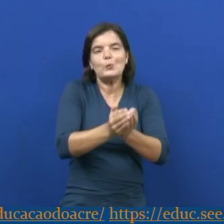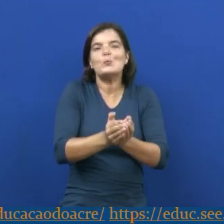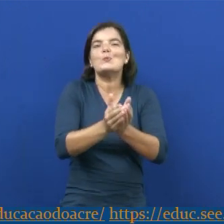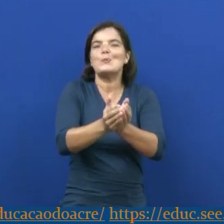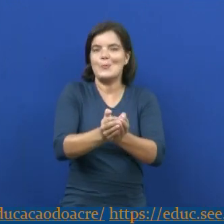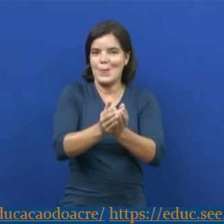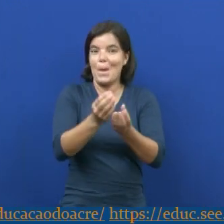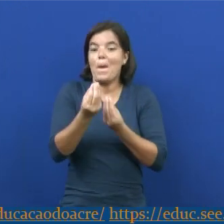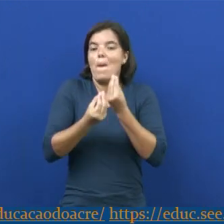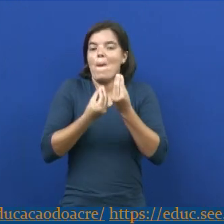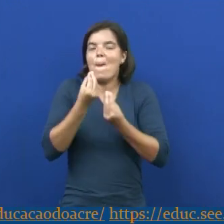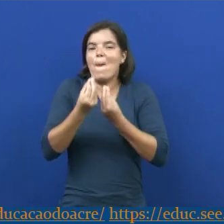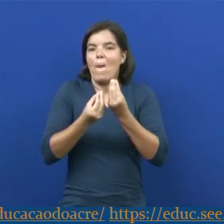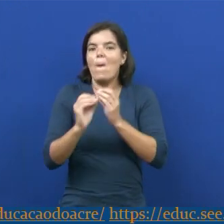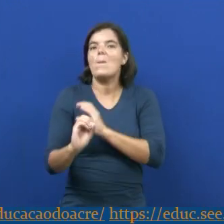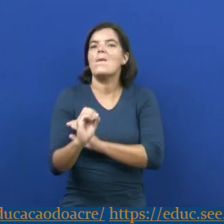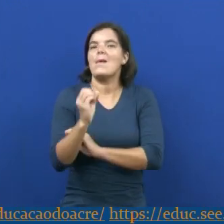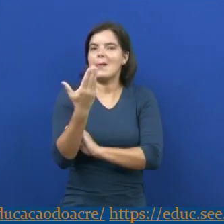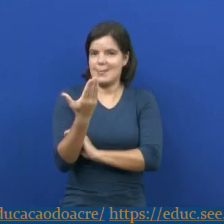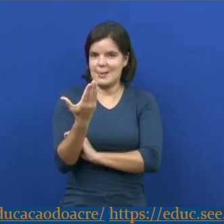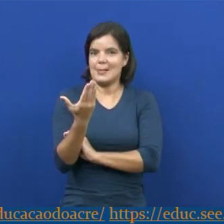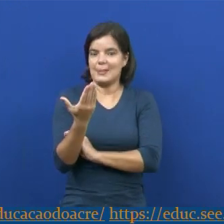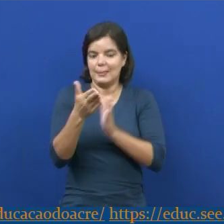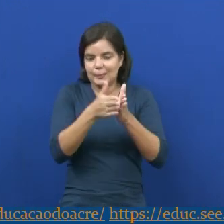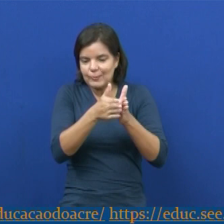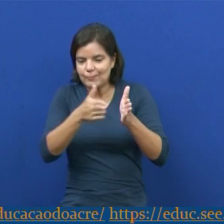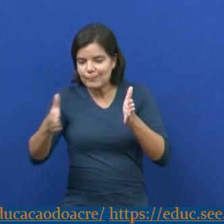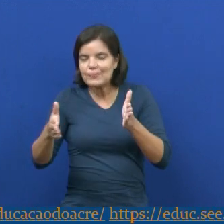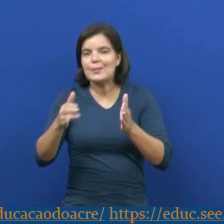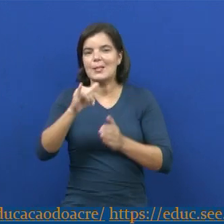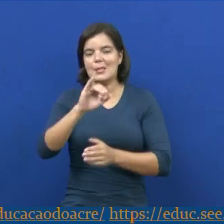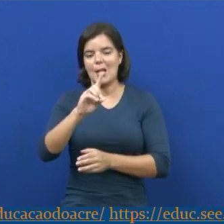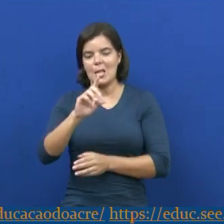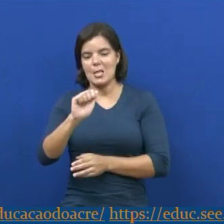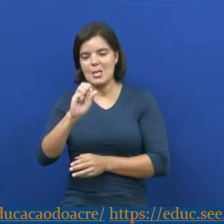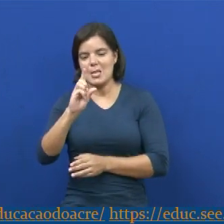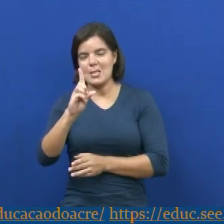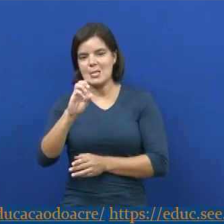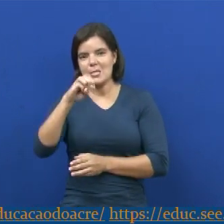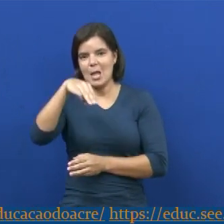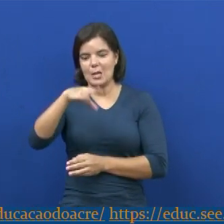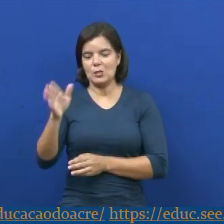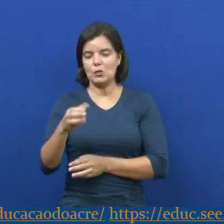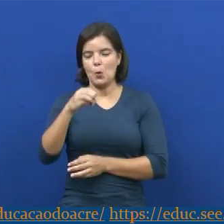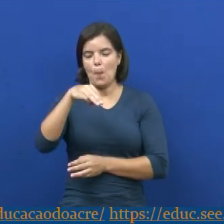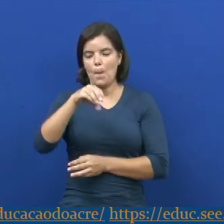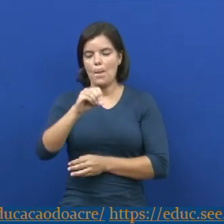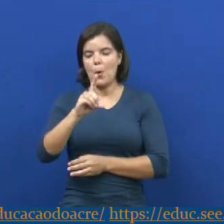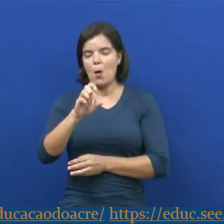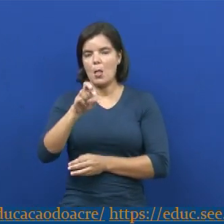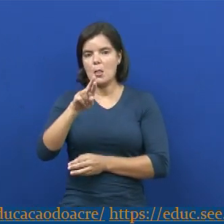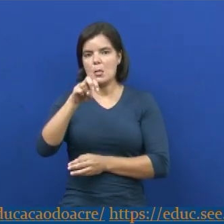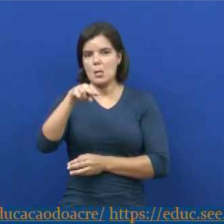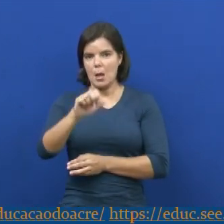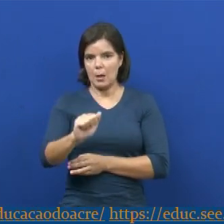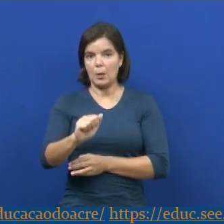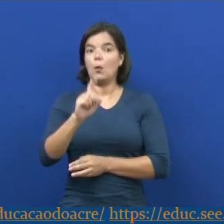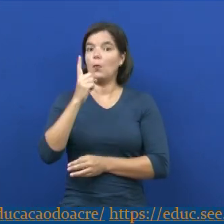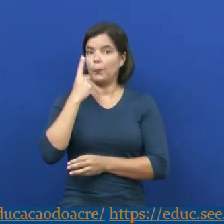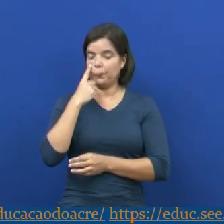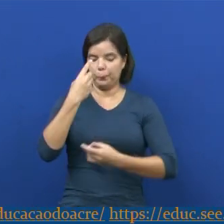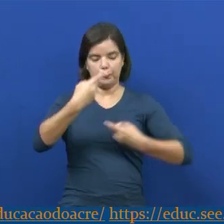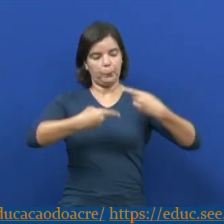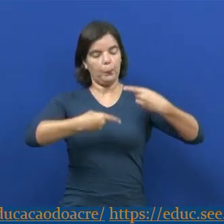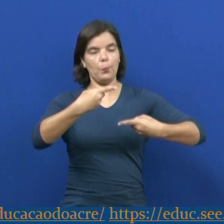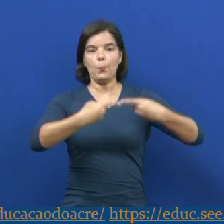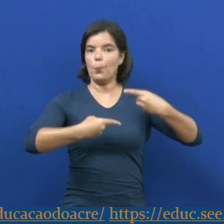marítima, como que ela acontece neste período da Idade Moderna. Olha só, gente, a política,